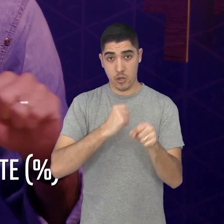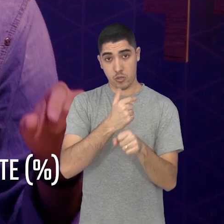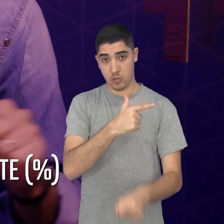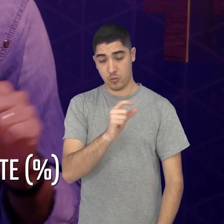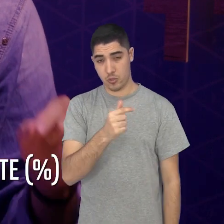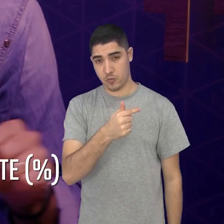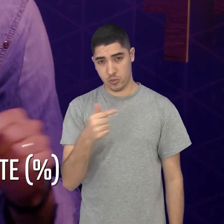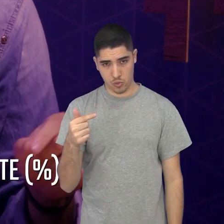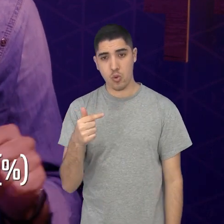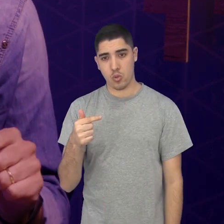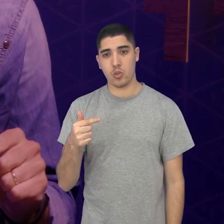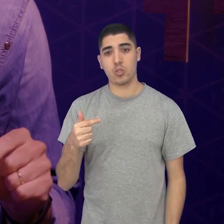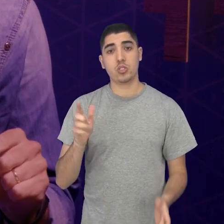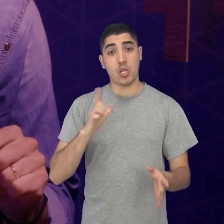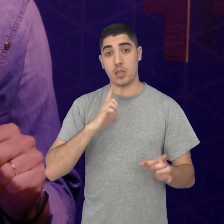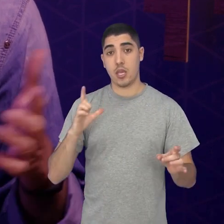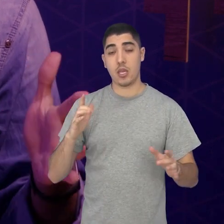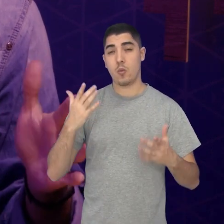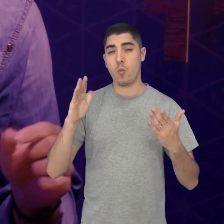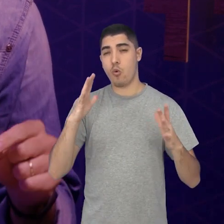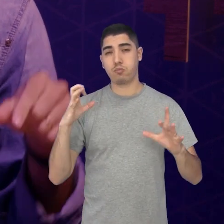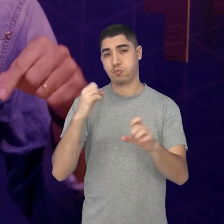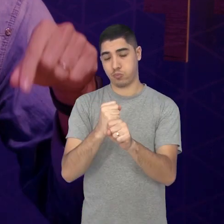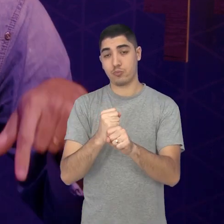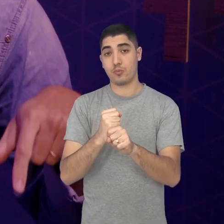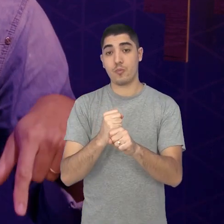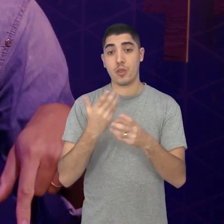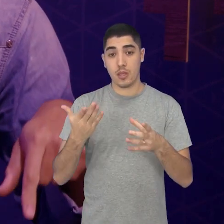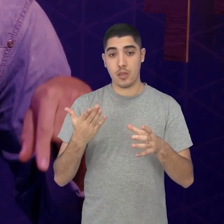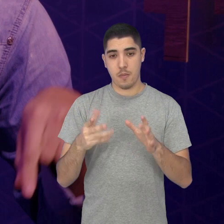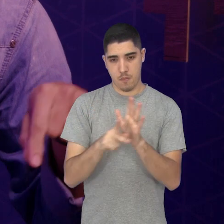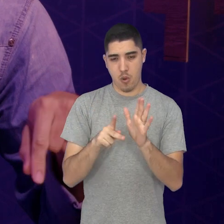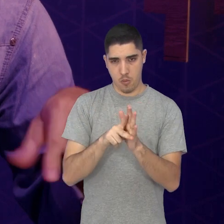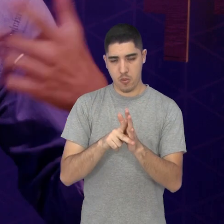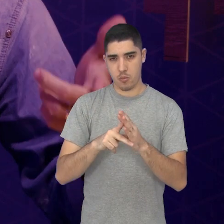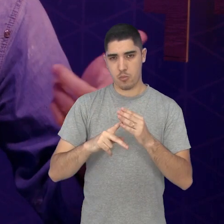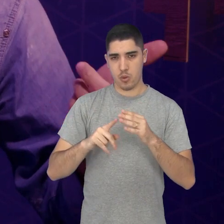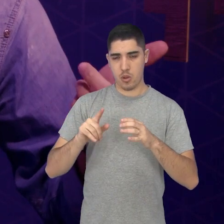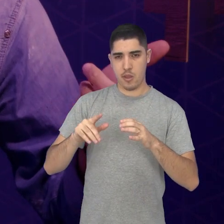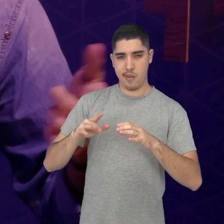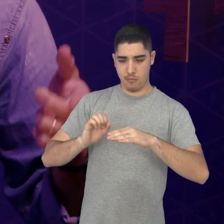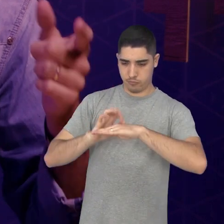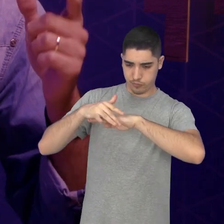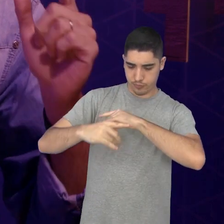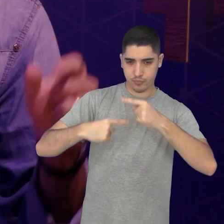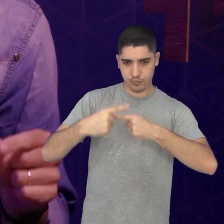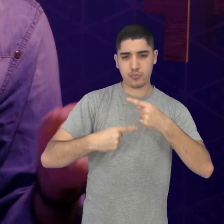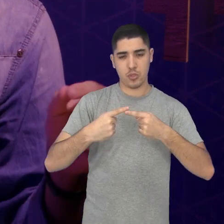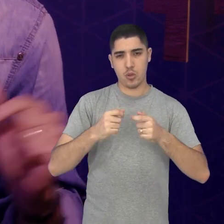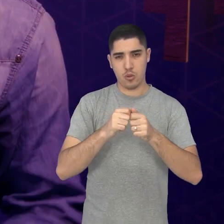já tem uma previsão aí para como que ficou. A fonte de hidroelétricas